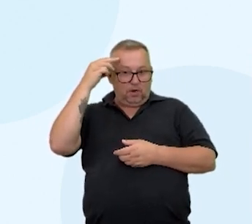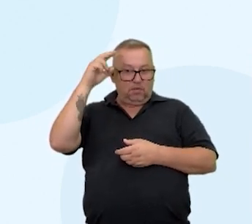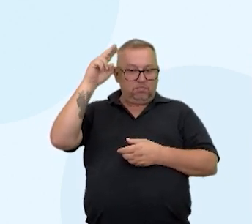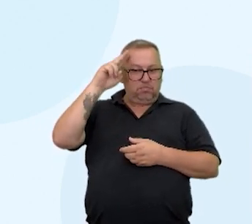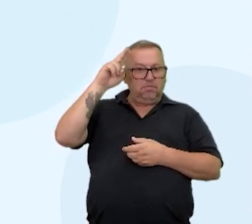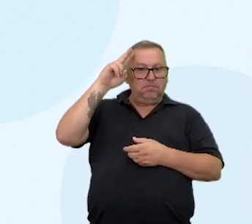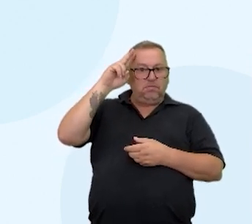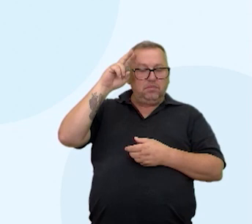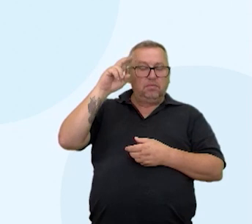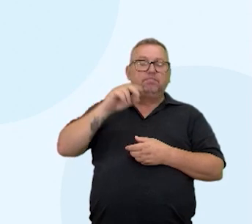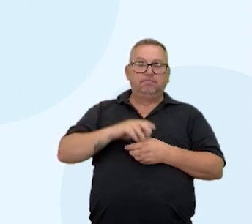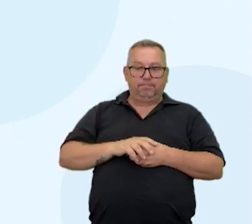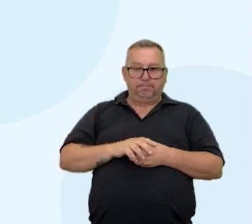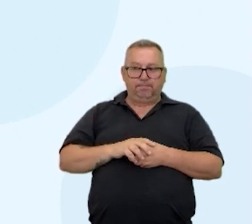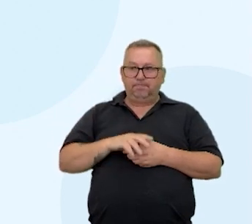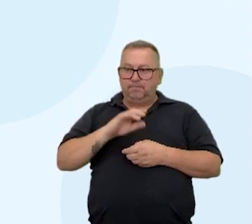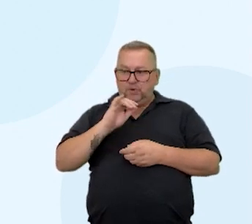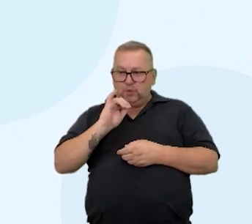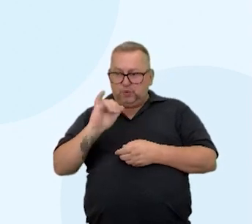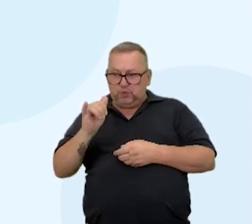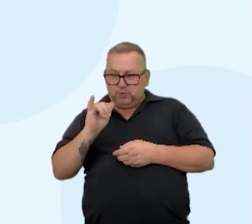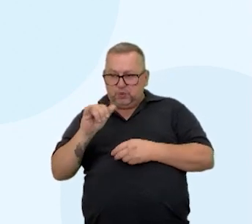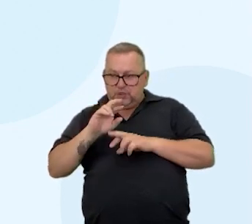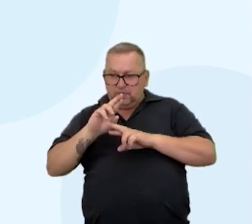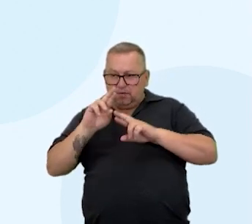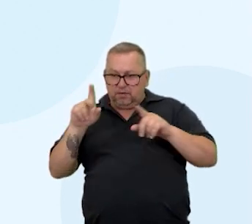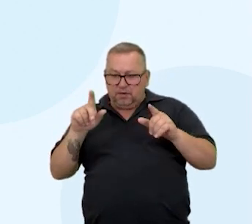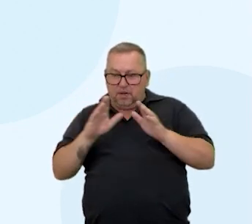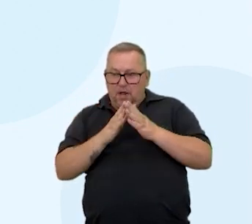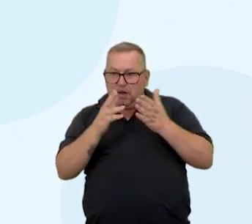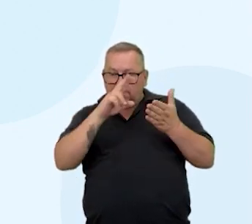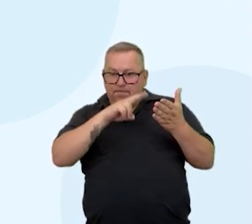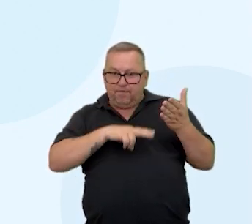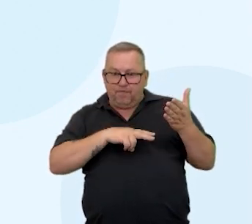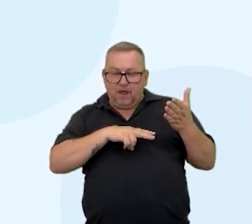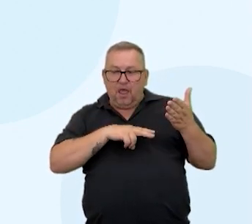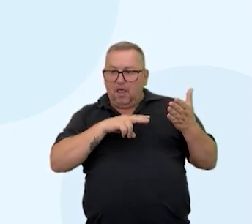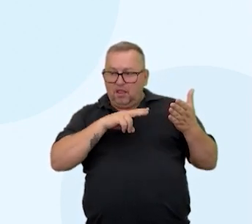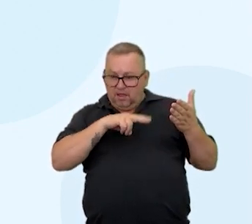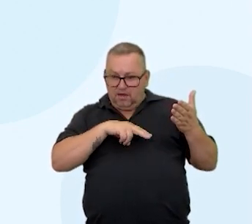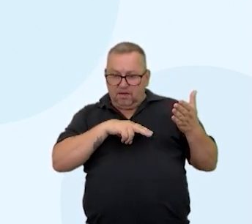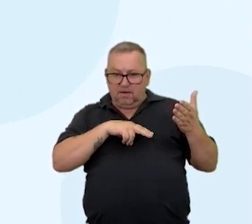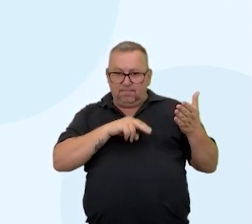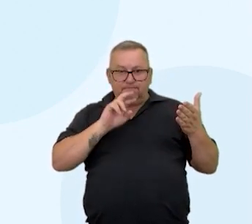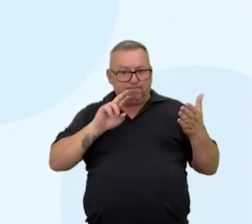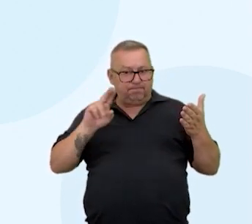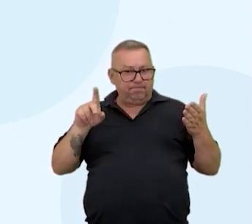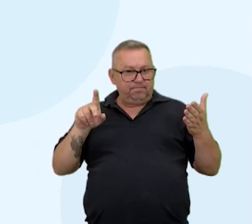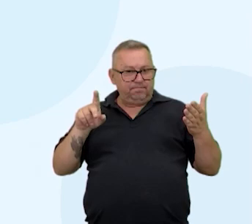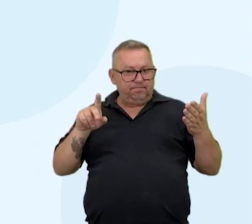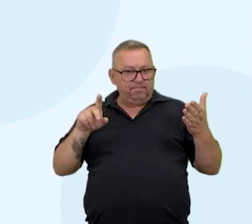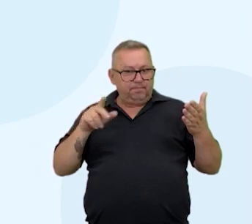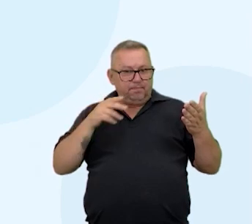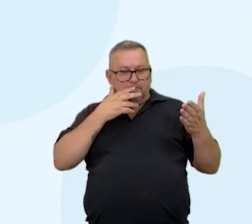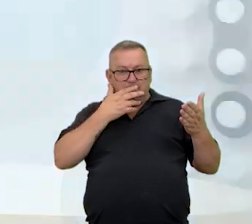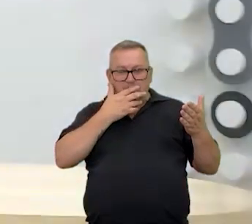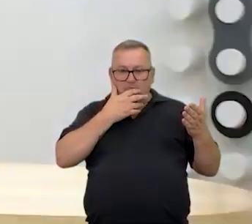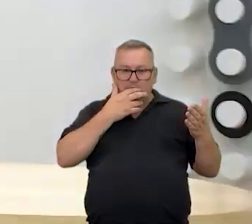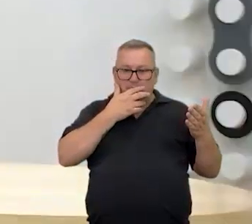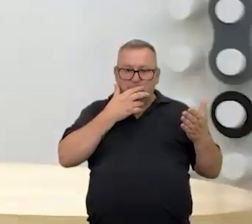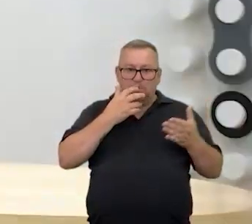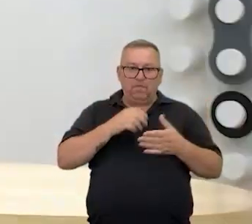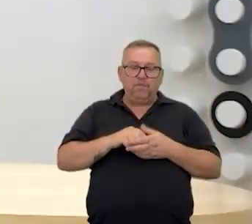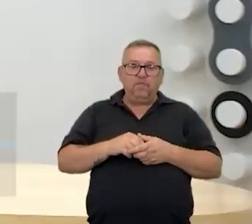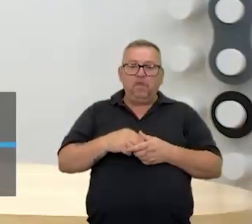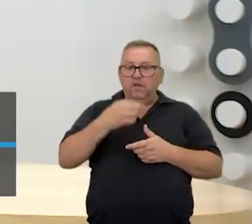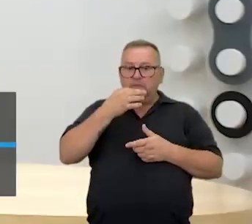Histórias contadas são diferentes das histórias lidas? O que você acha disso, Russão? Acho interessante. É verdade. Eu acho assim. Você acha que